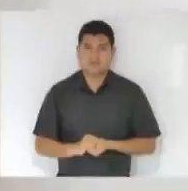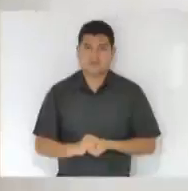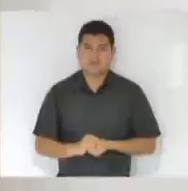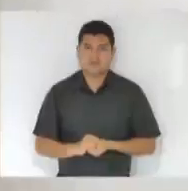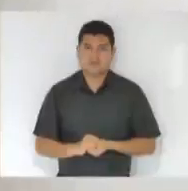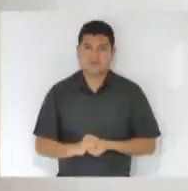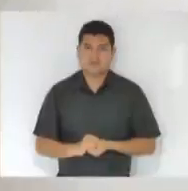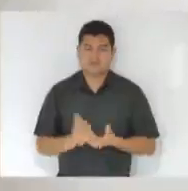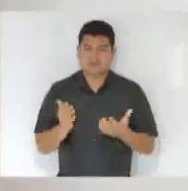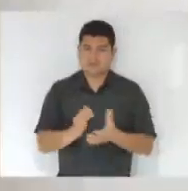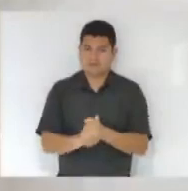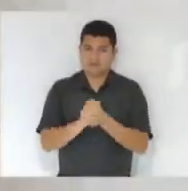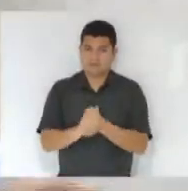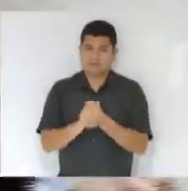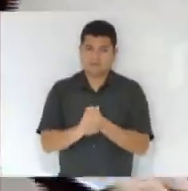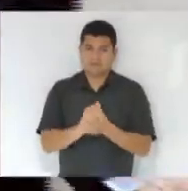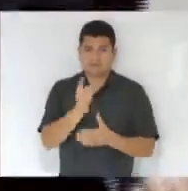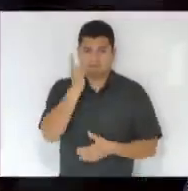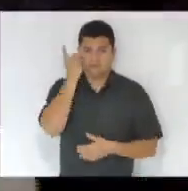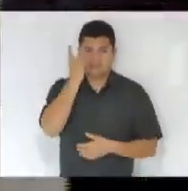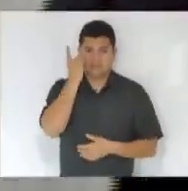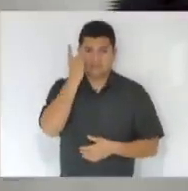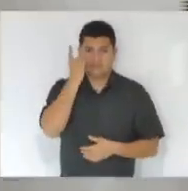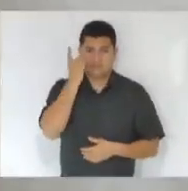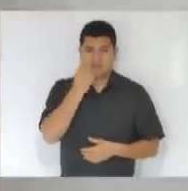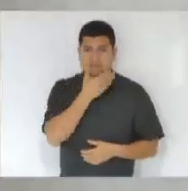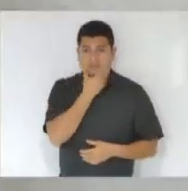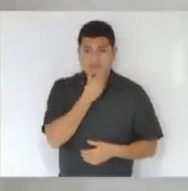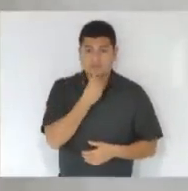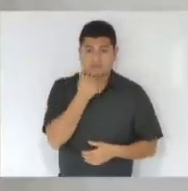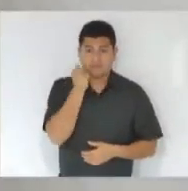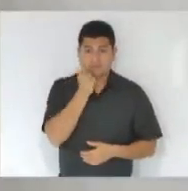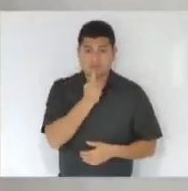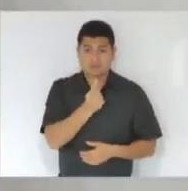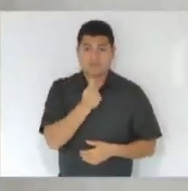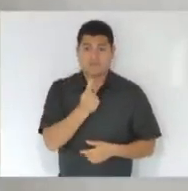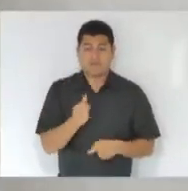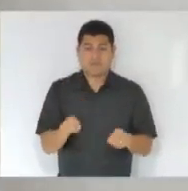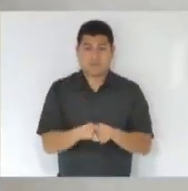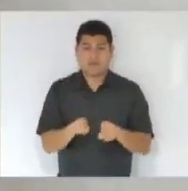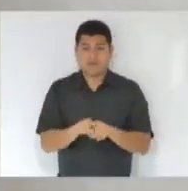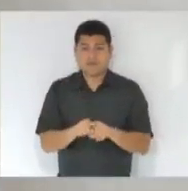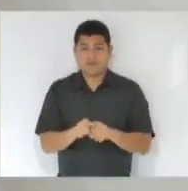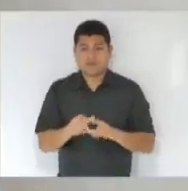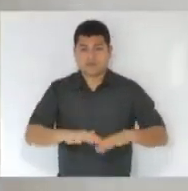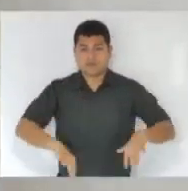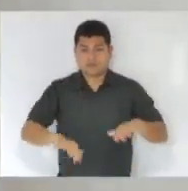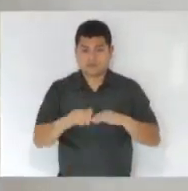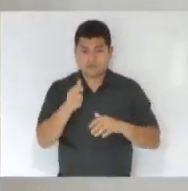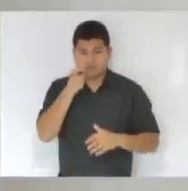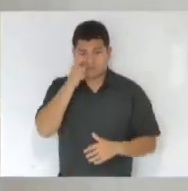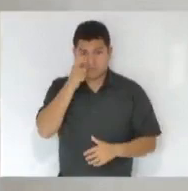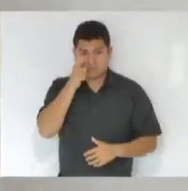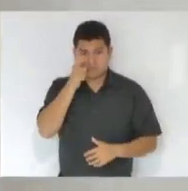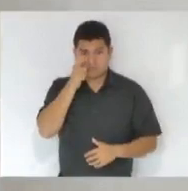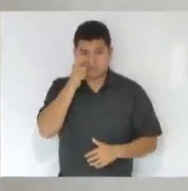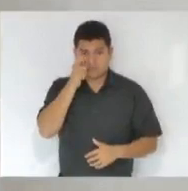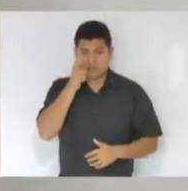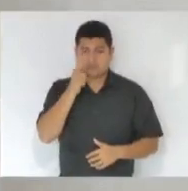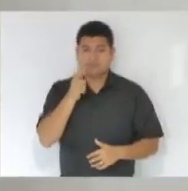Quero cumprimentá-los, deputados, deputadas, cumprimentar a todos que acompanham esta